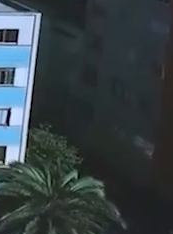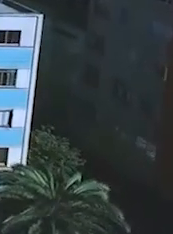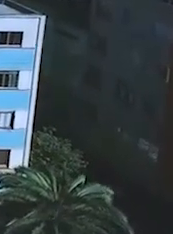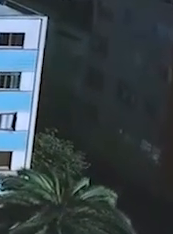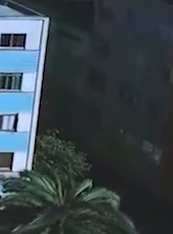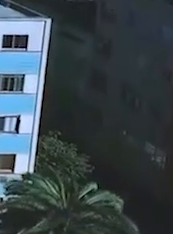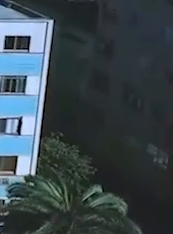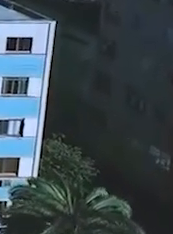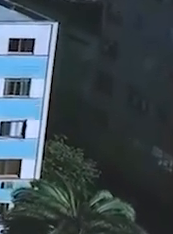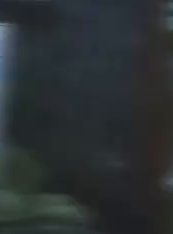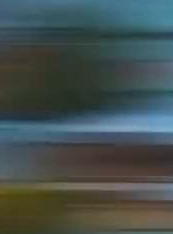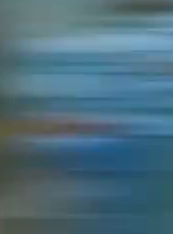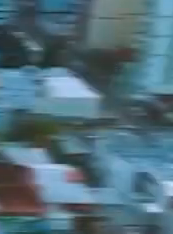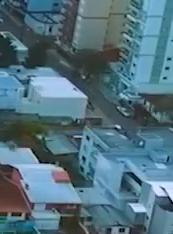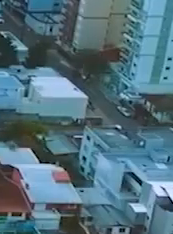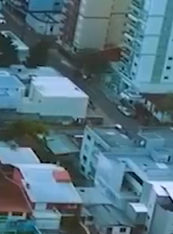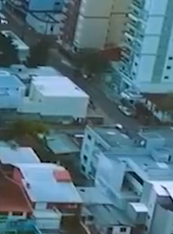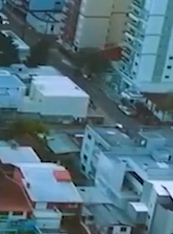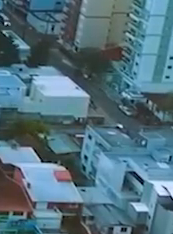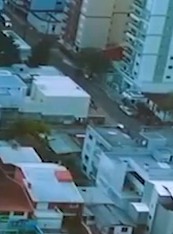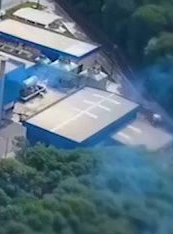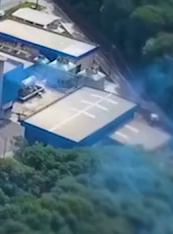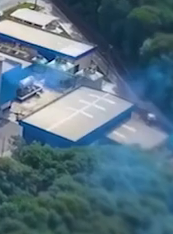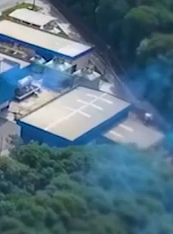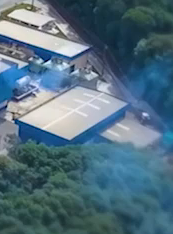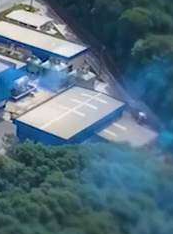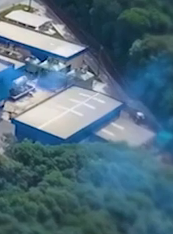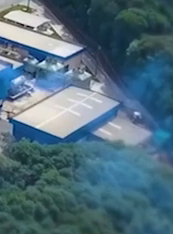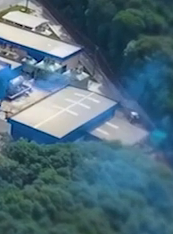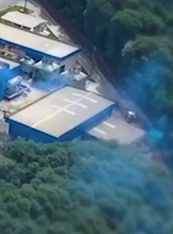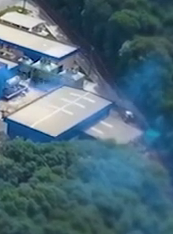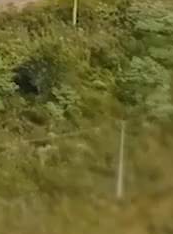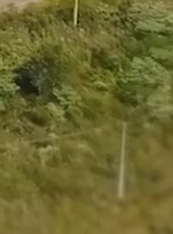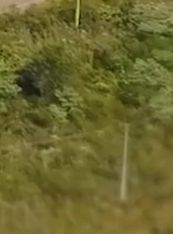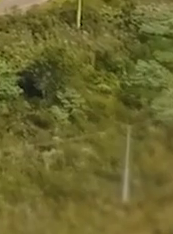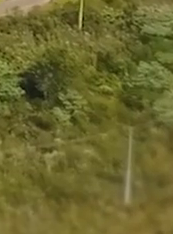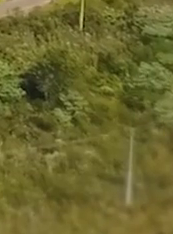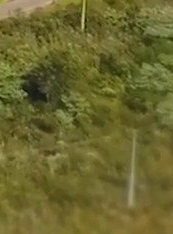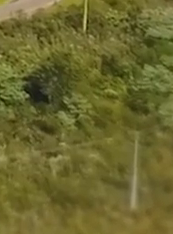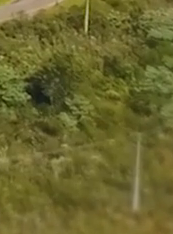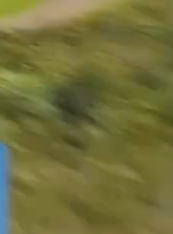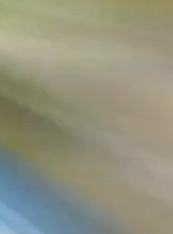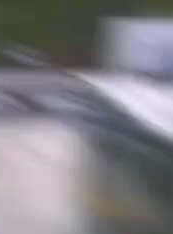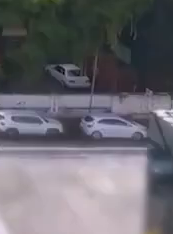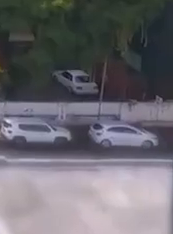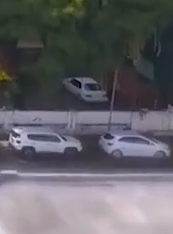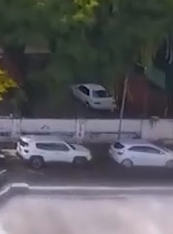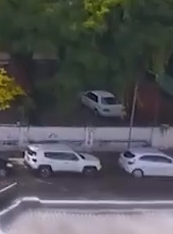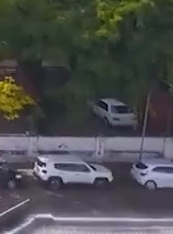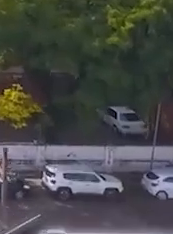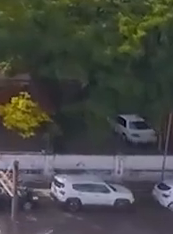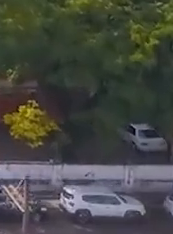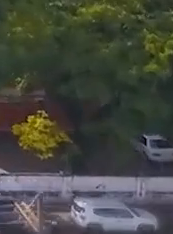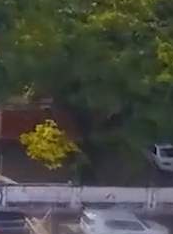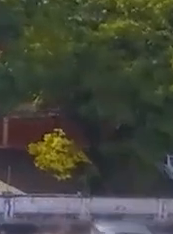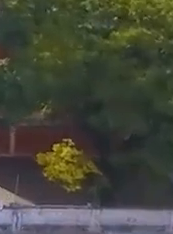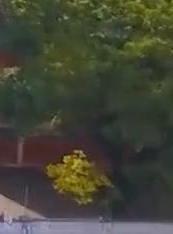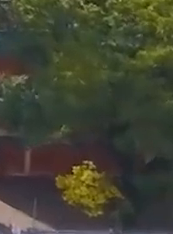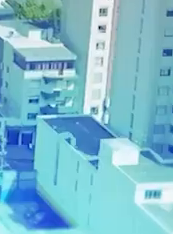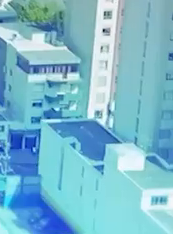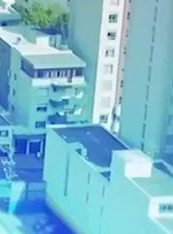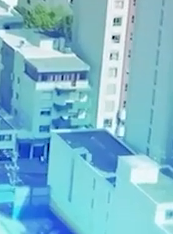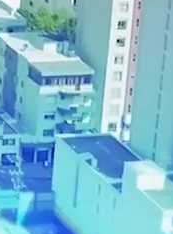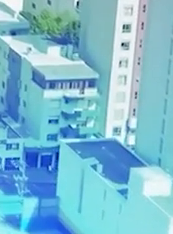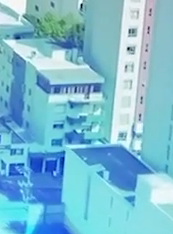participação, as mudanças acontecem e os investimentos geram mais desenvolvimento e garantem um futuro melhor para a nossa